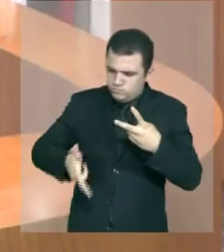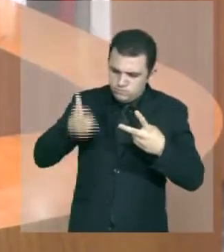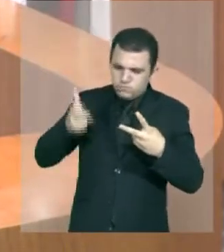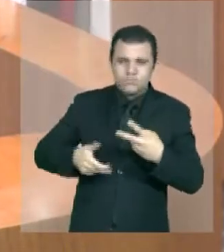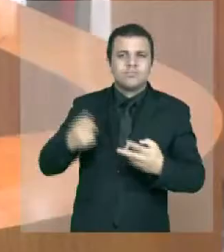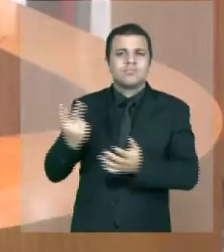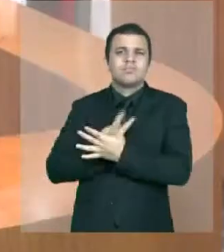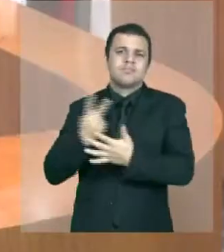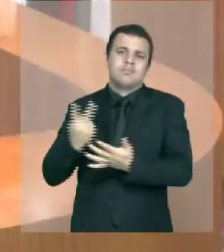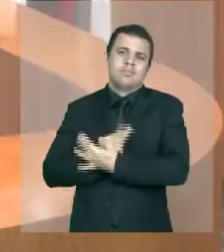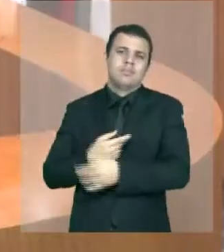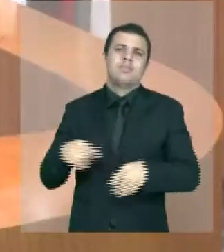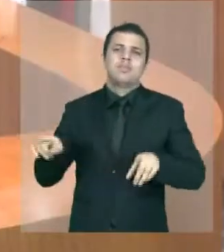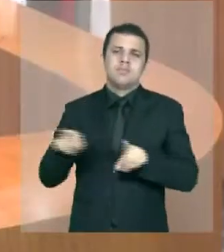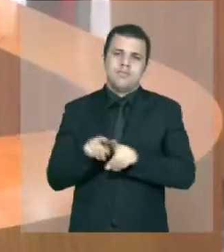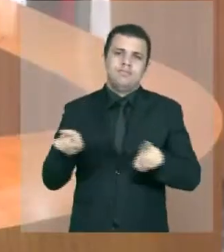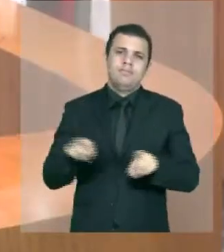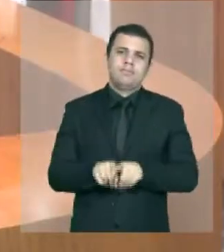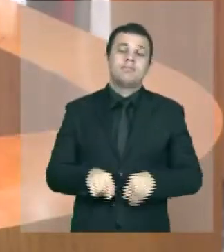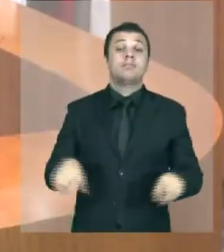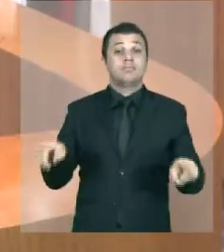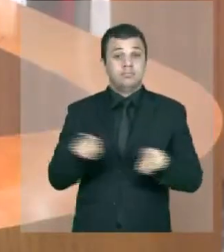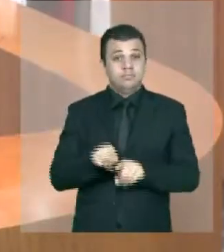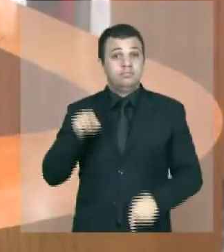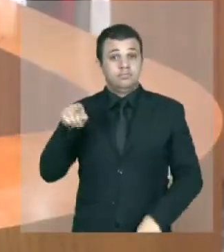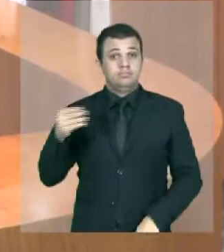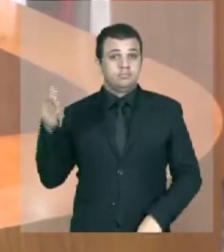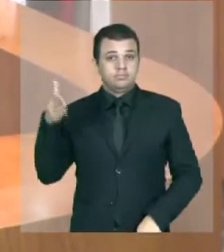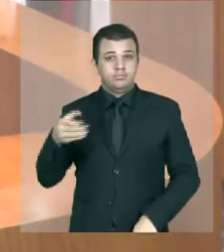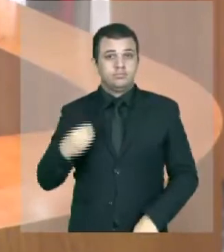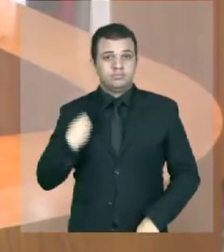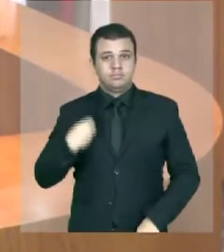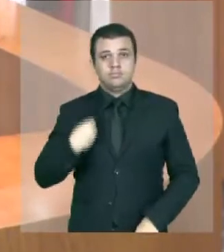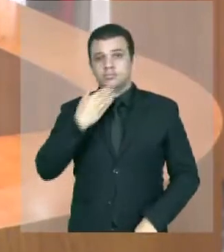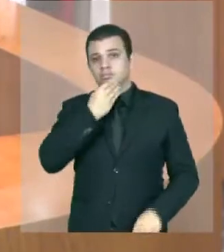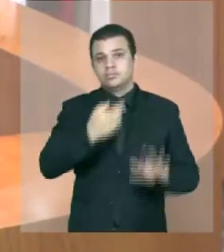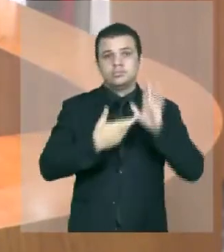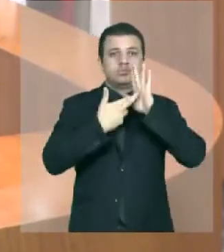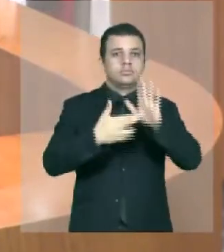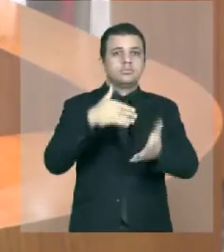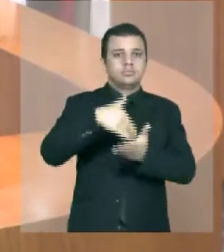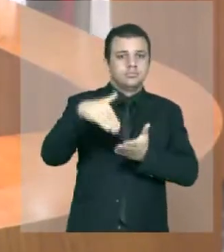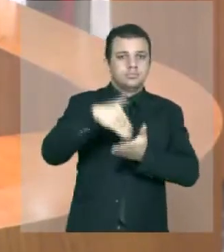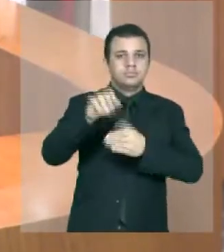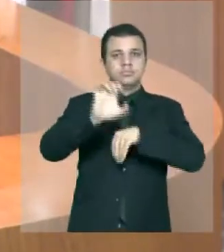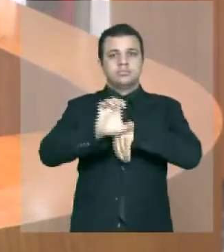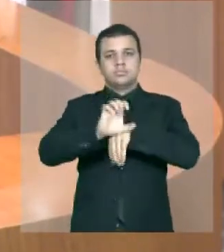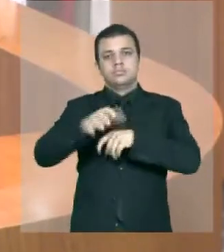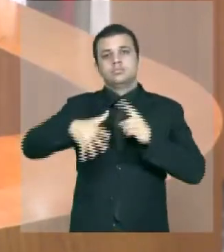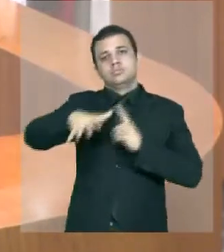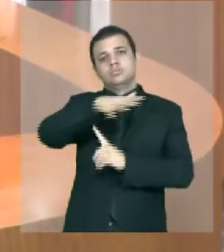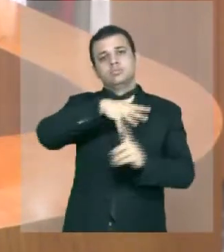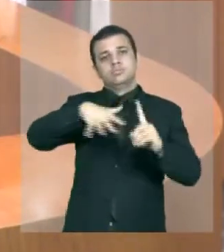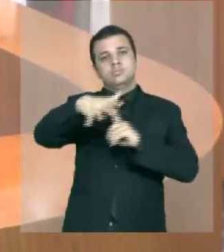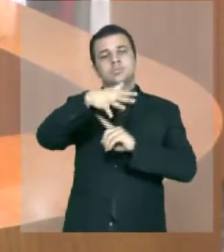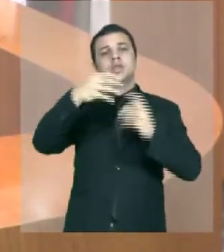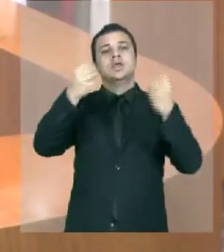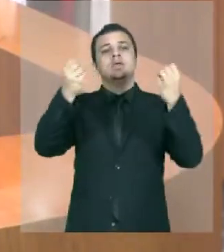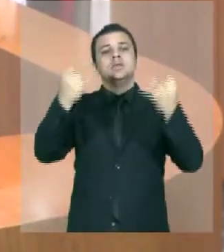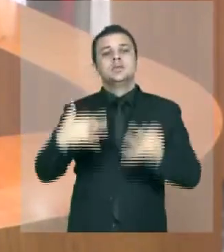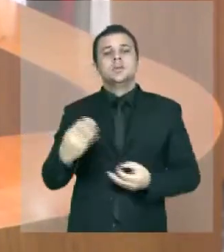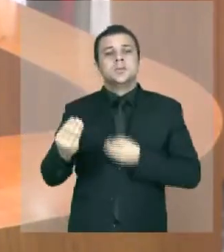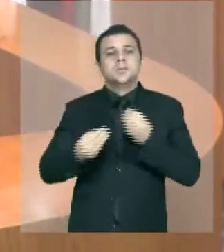Inclusive, lá estava presente um representante da SEMA que falava das autorizações para captação de água do